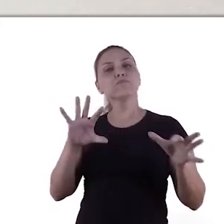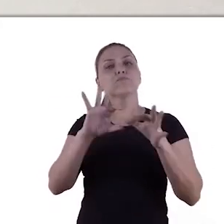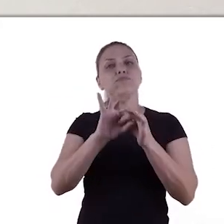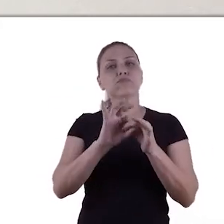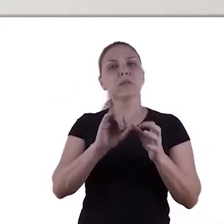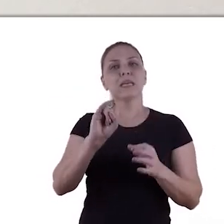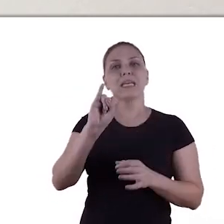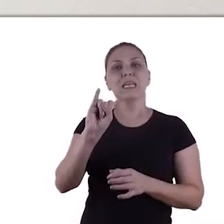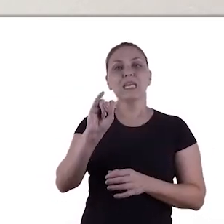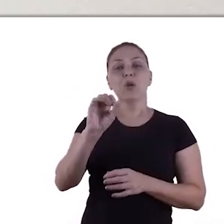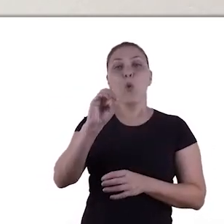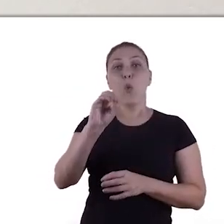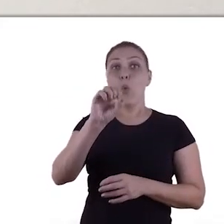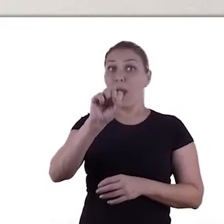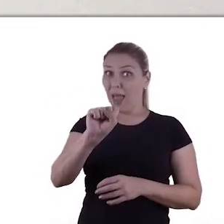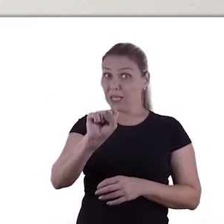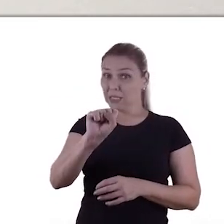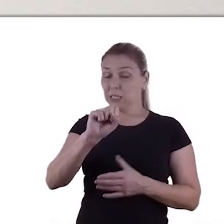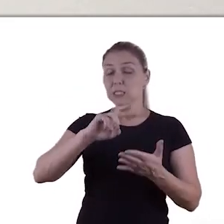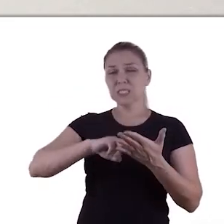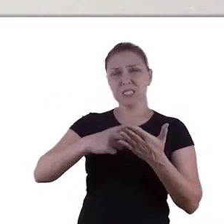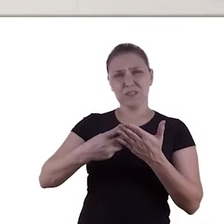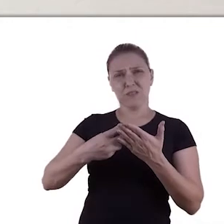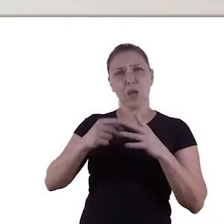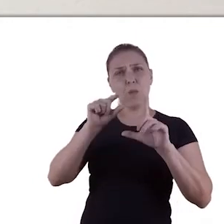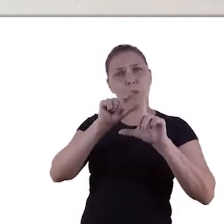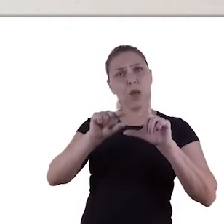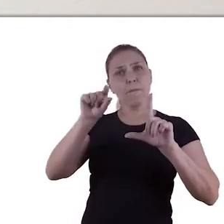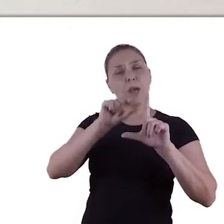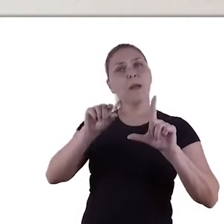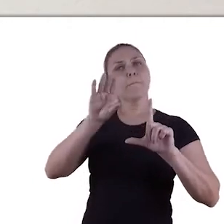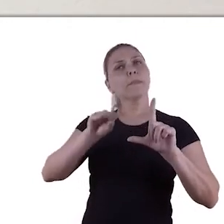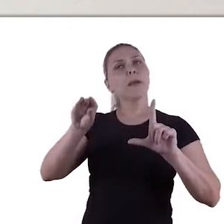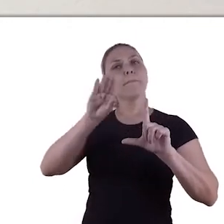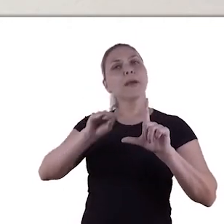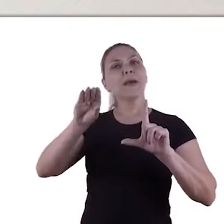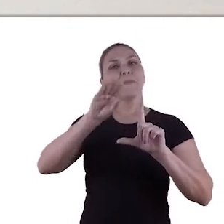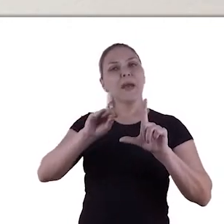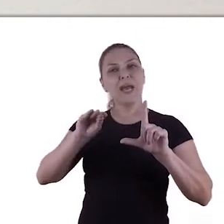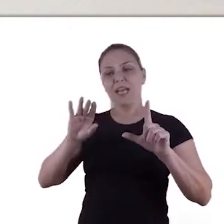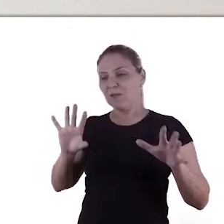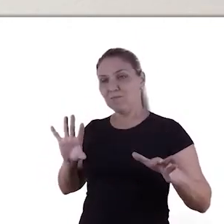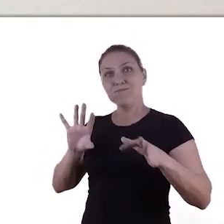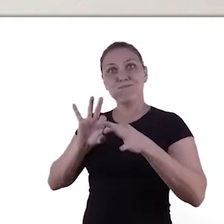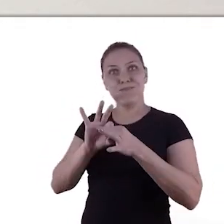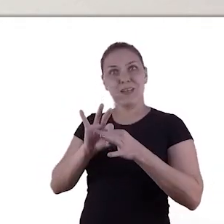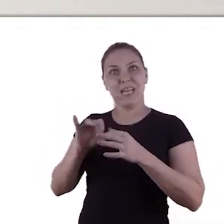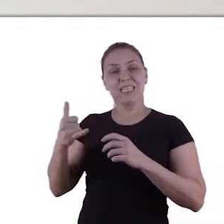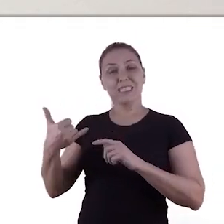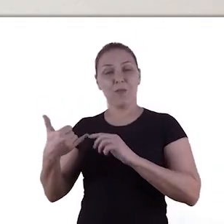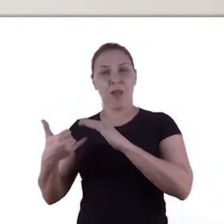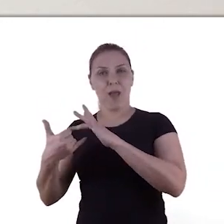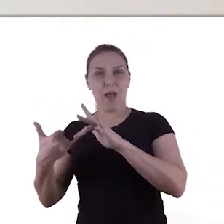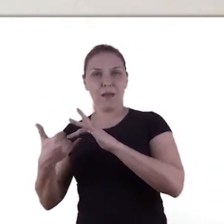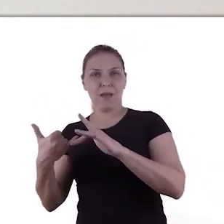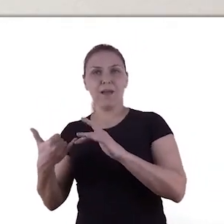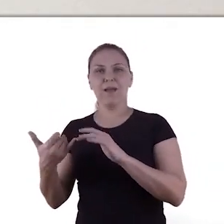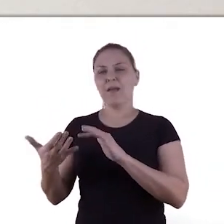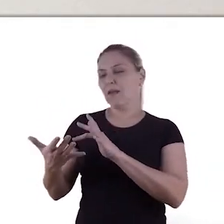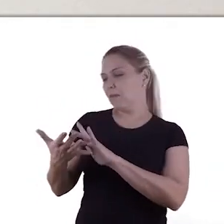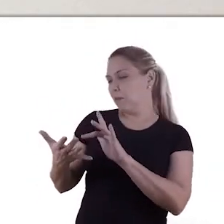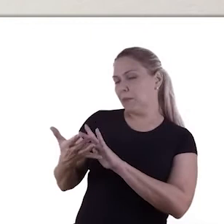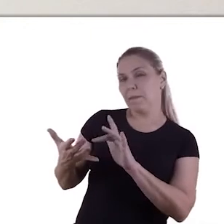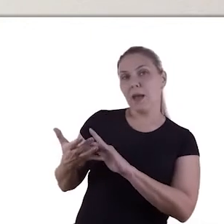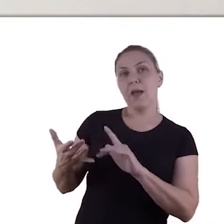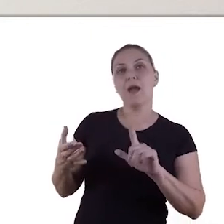com o sistema iOS, ou seja, o leitor de tela, o VoiceOver, faz a leitura da